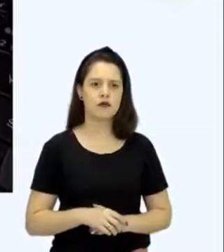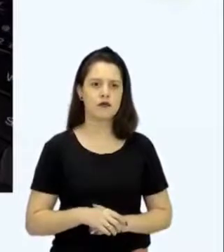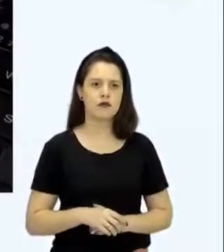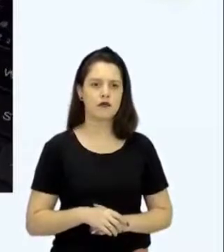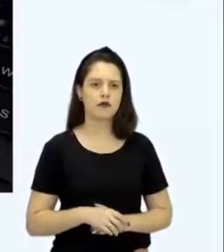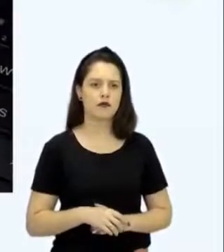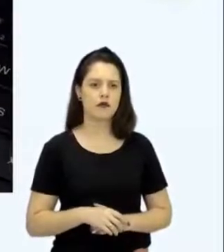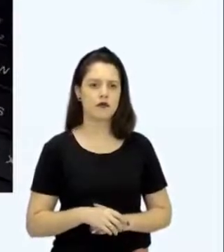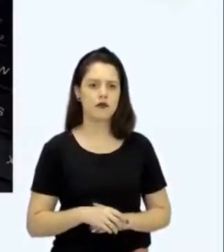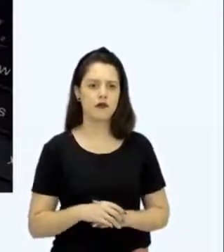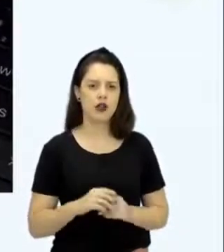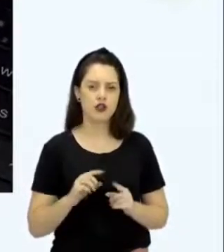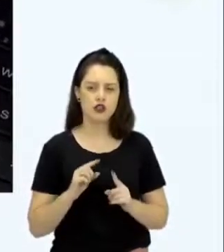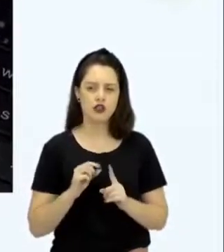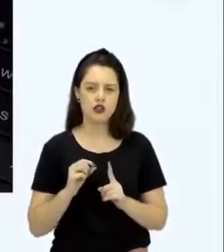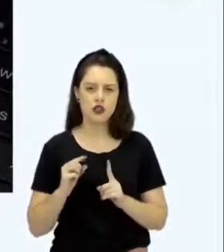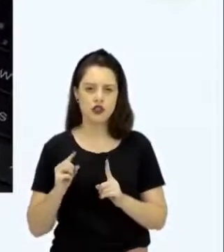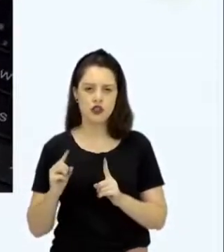para o outro lado.